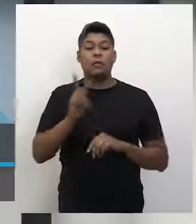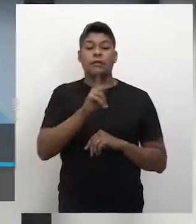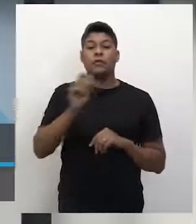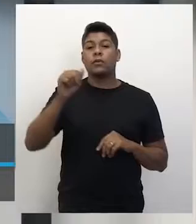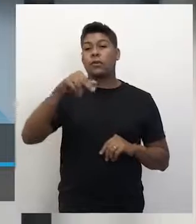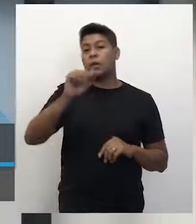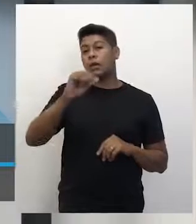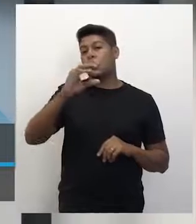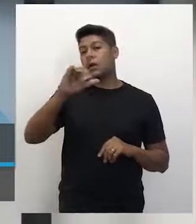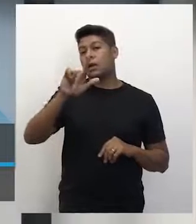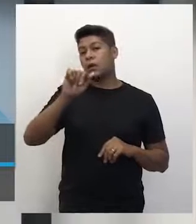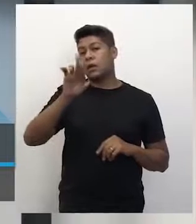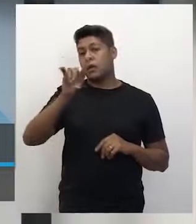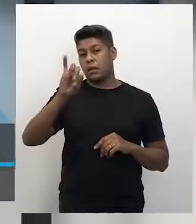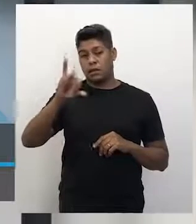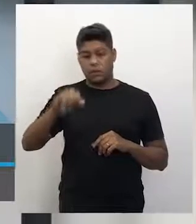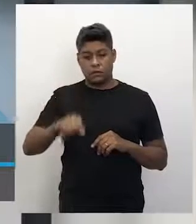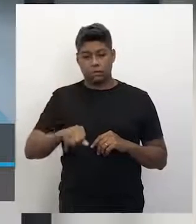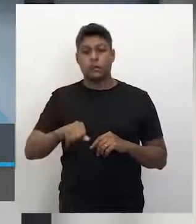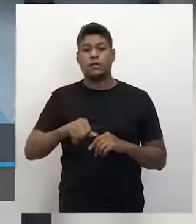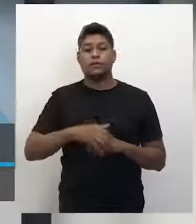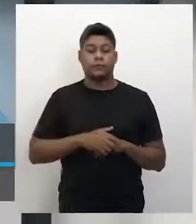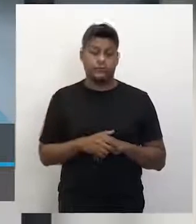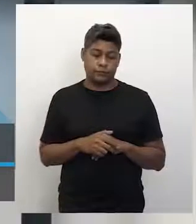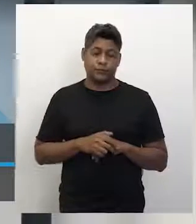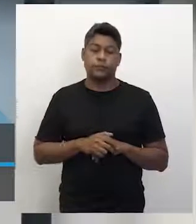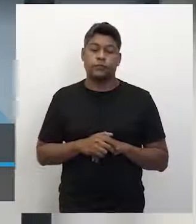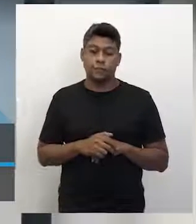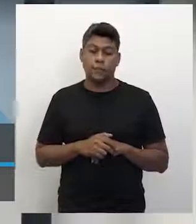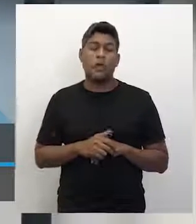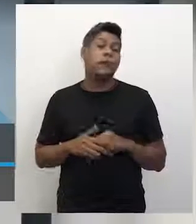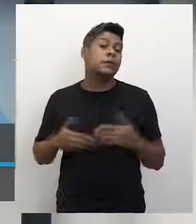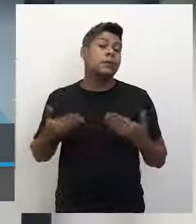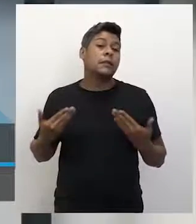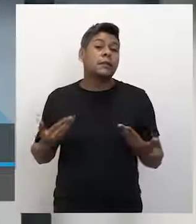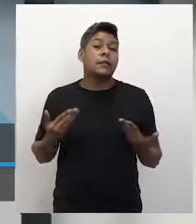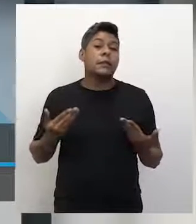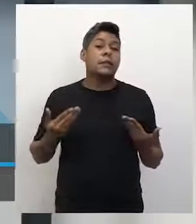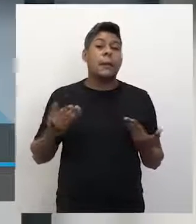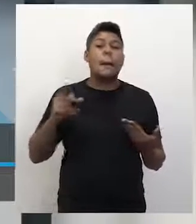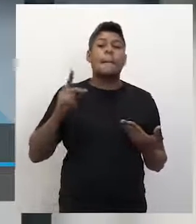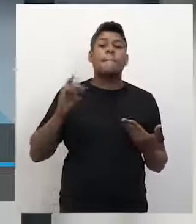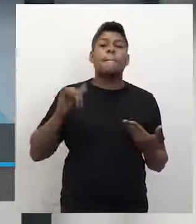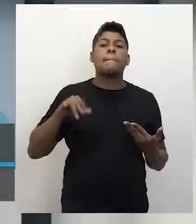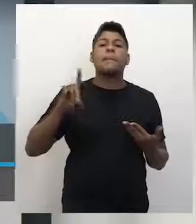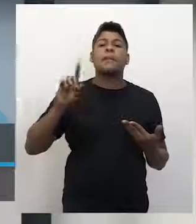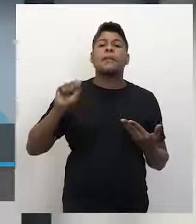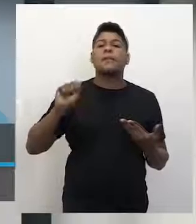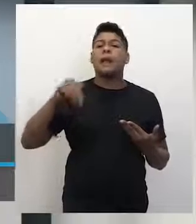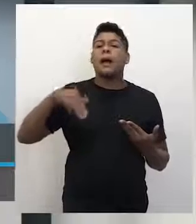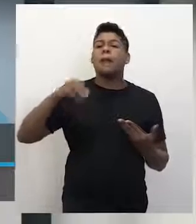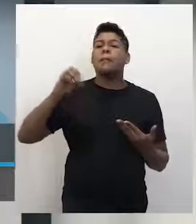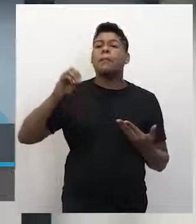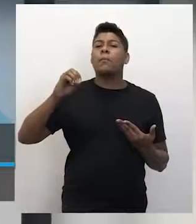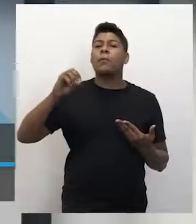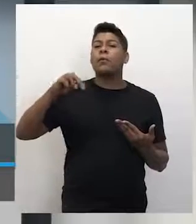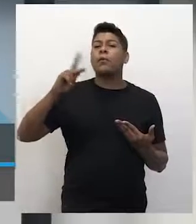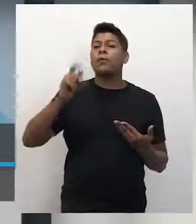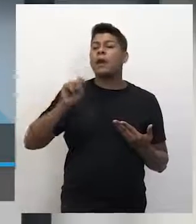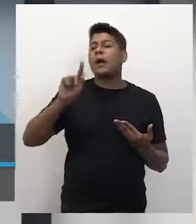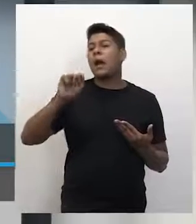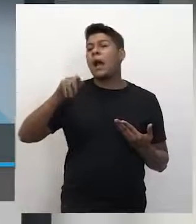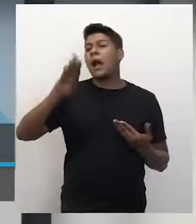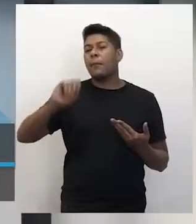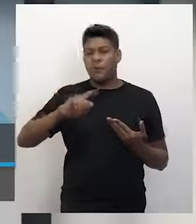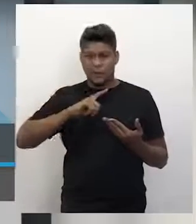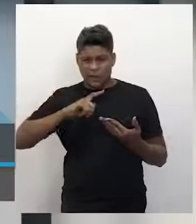Escola Estadual Professora Célia Keiko Iqueda, de Pindamonhangaba. E aí, em Pinda tem as danças, tem o jongo ou não